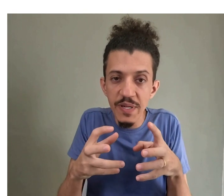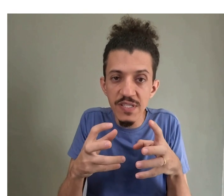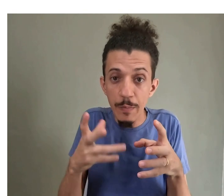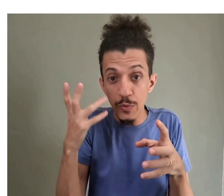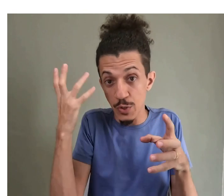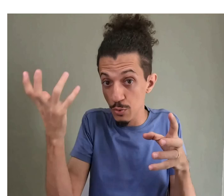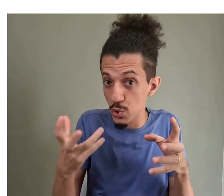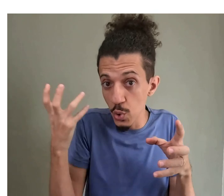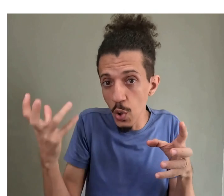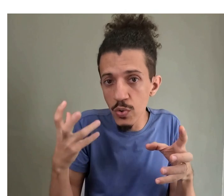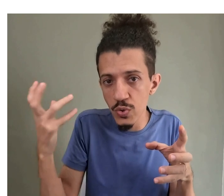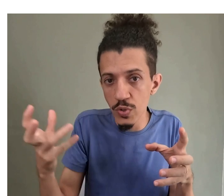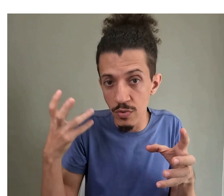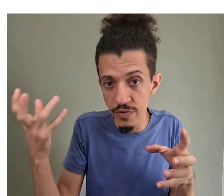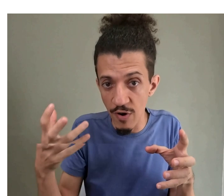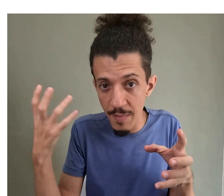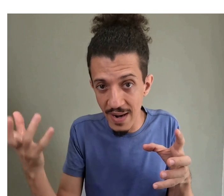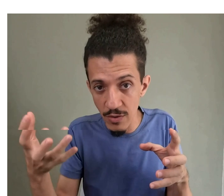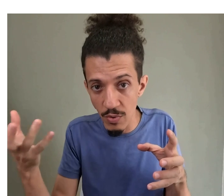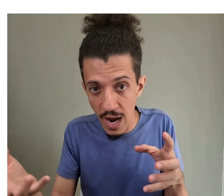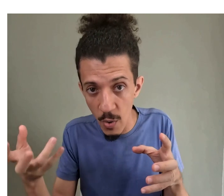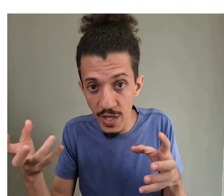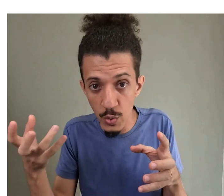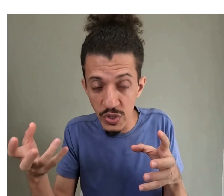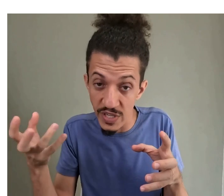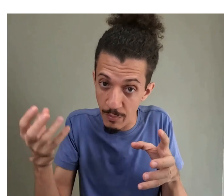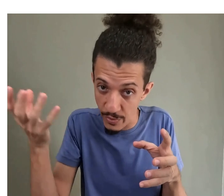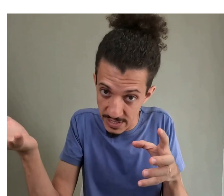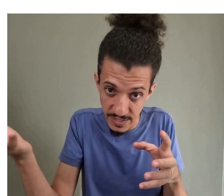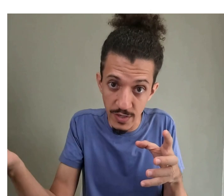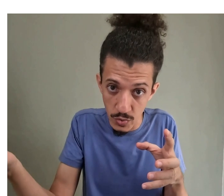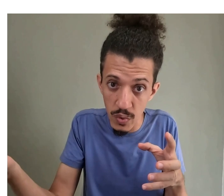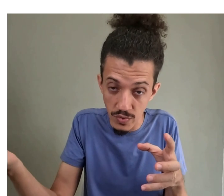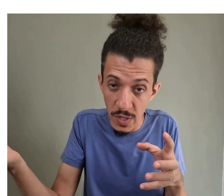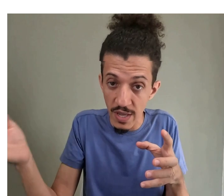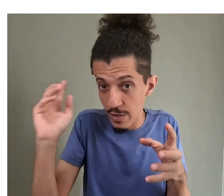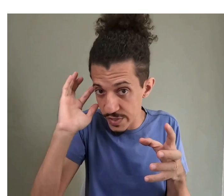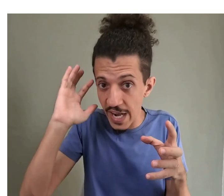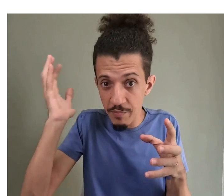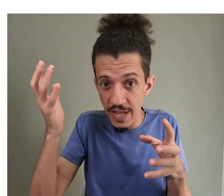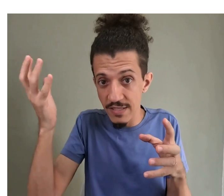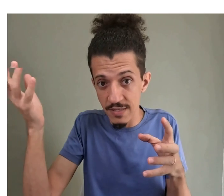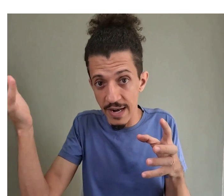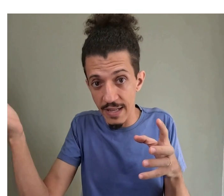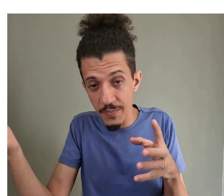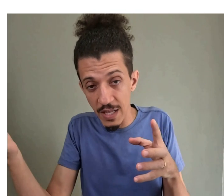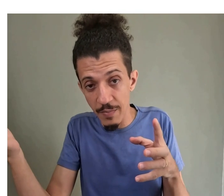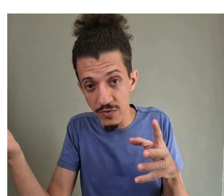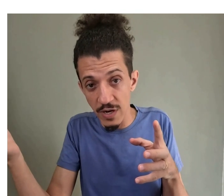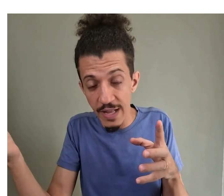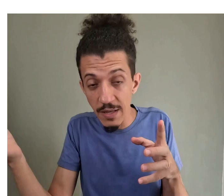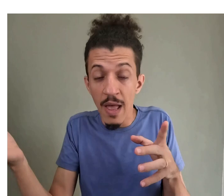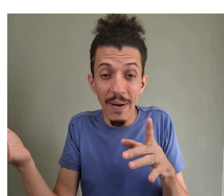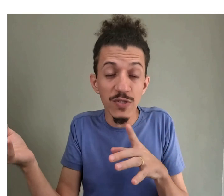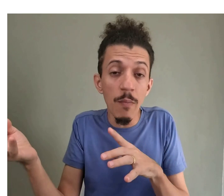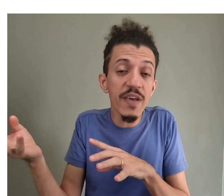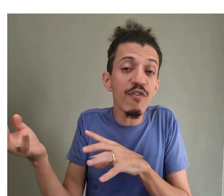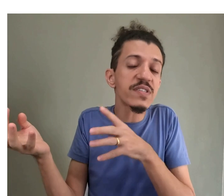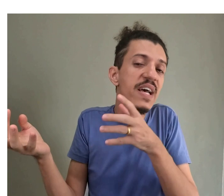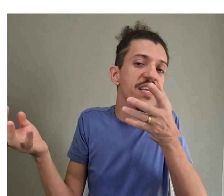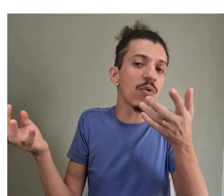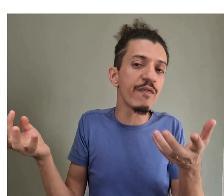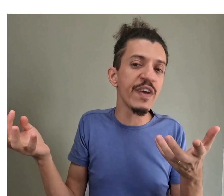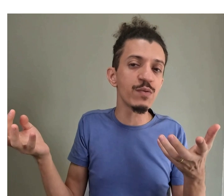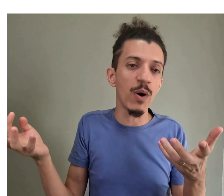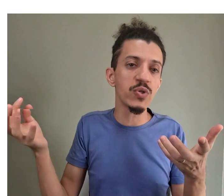os princípios que os surdos usam de forma natural e intuitiva, por eles serem surdos, e o cérebro deles estar adaptado para a visualidade, mas como que